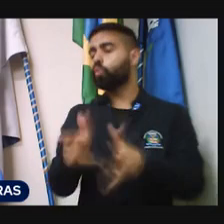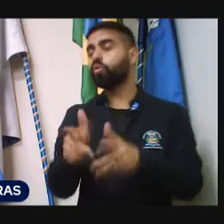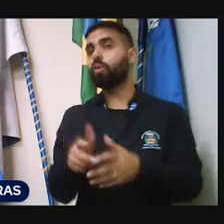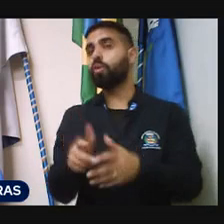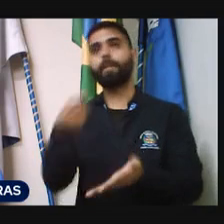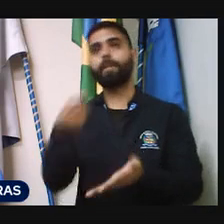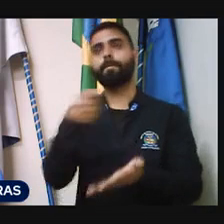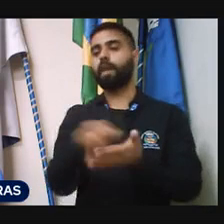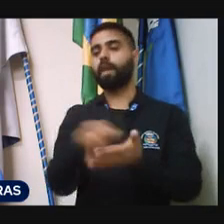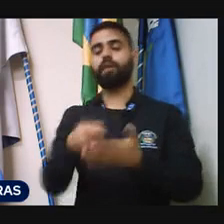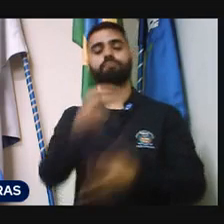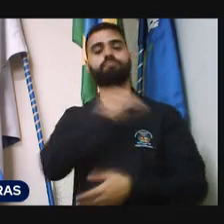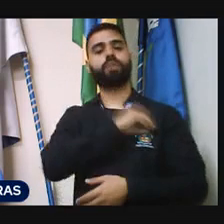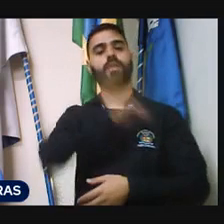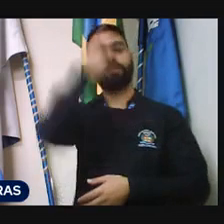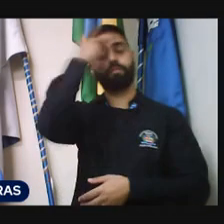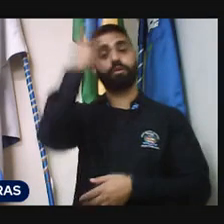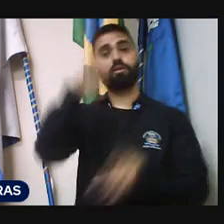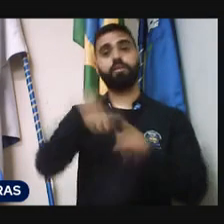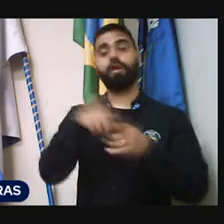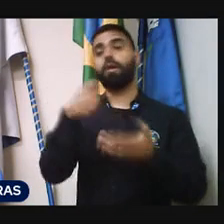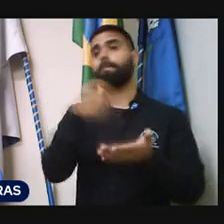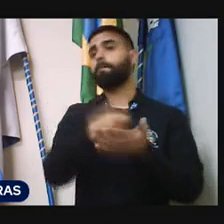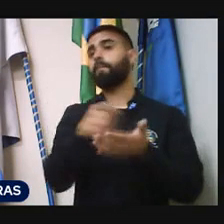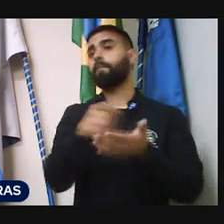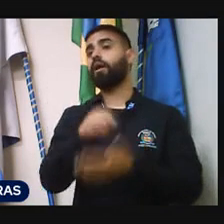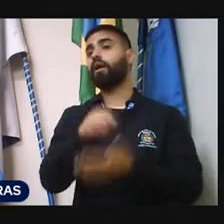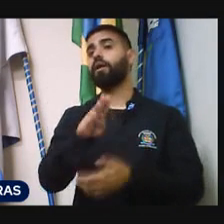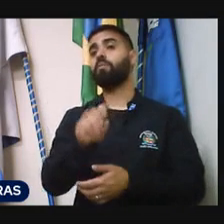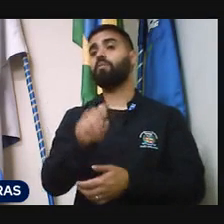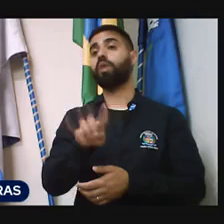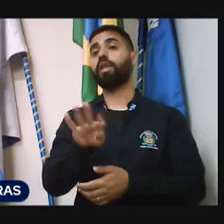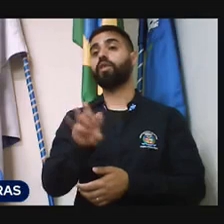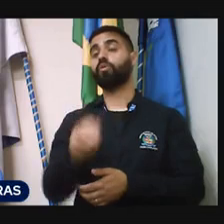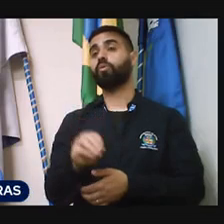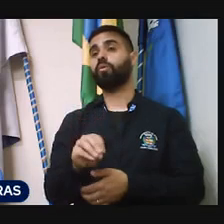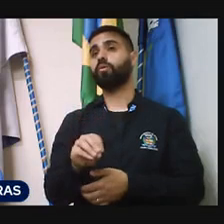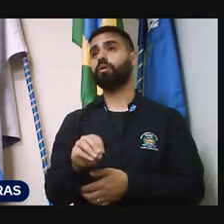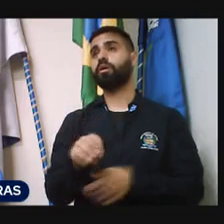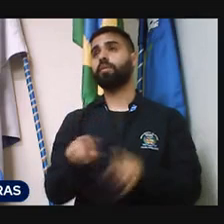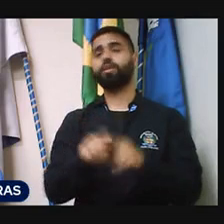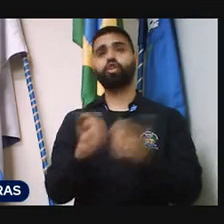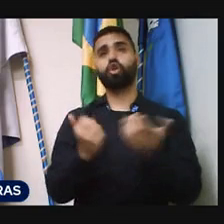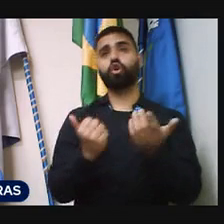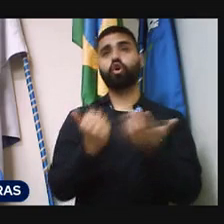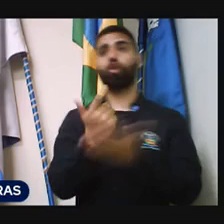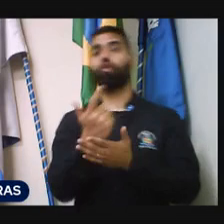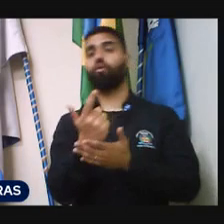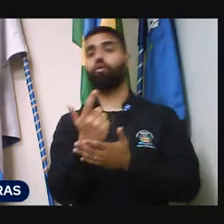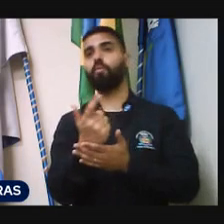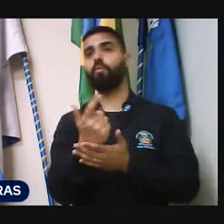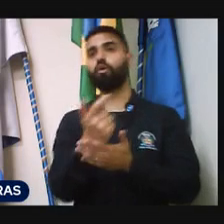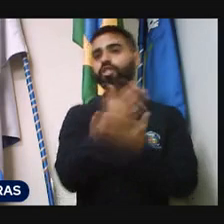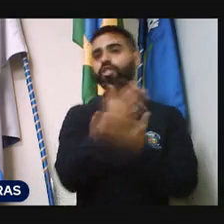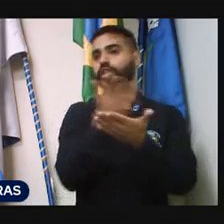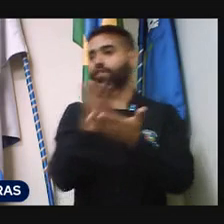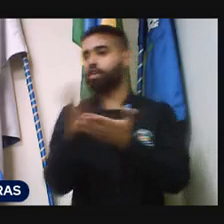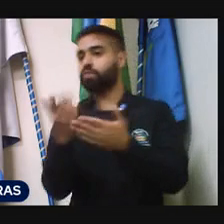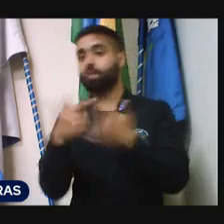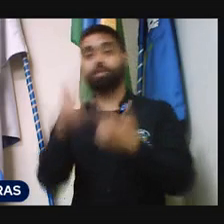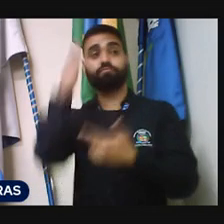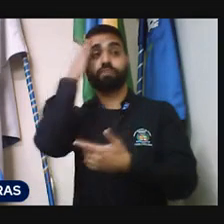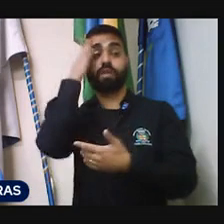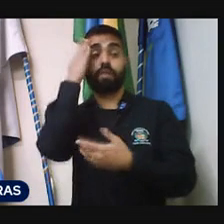pagamento do salário pagamento dos boletos né Inicialmente nós compramos parcelado que a gente não sabia que vai queria sair o dinheiro